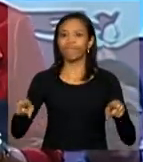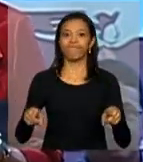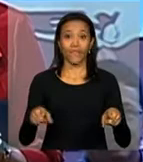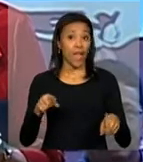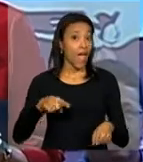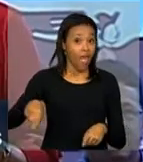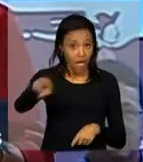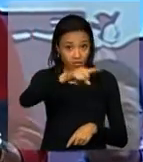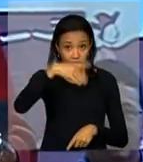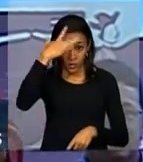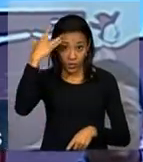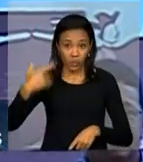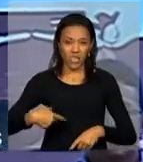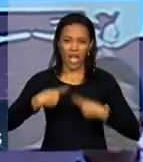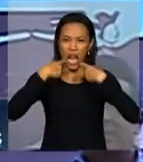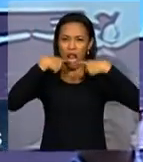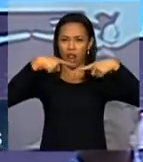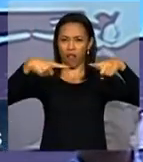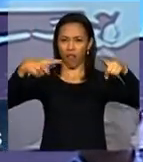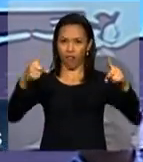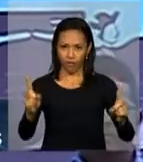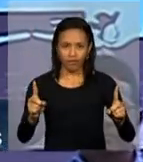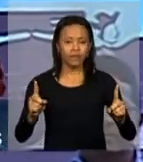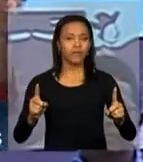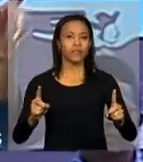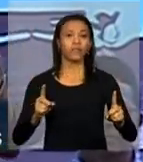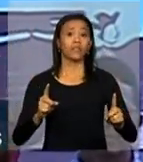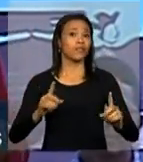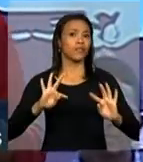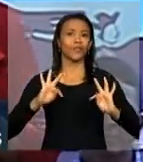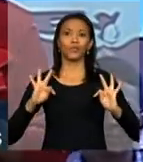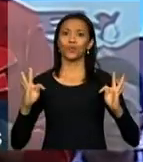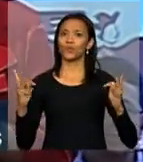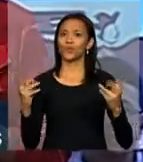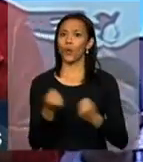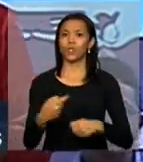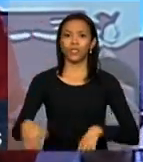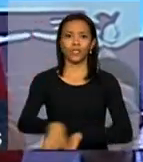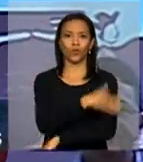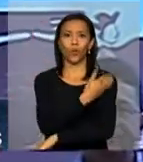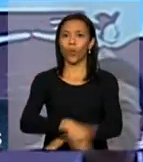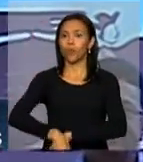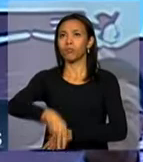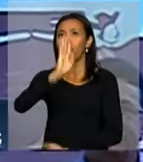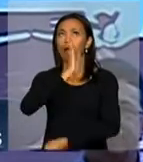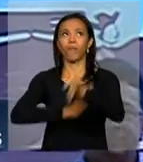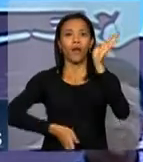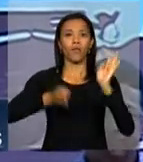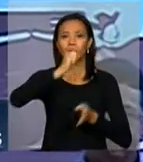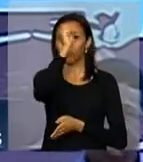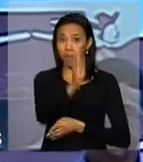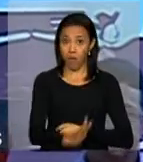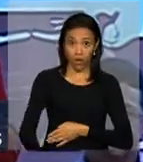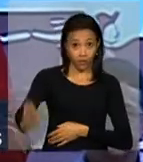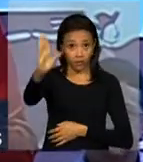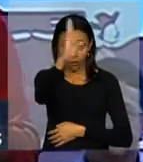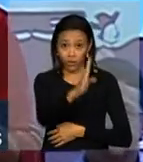Essas vozes que soaram em todas as ruas do Brasil,